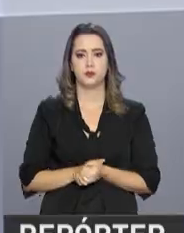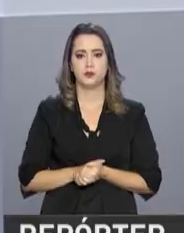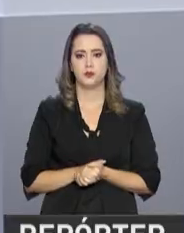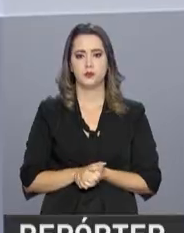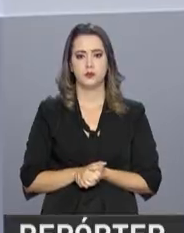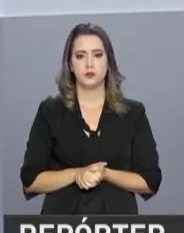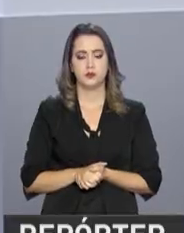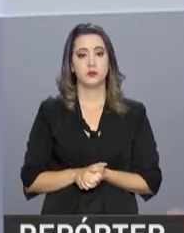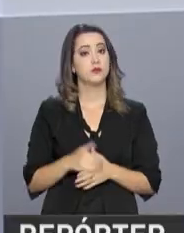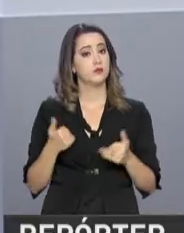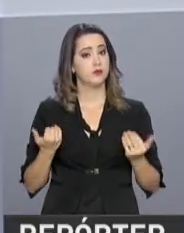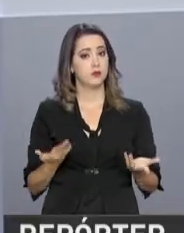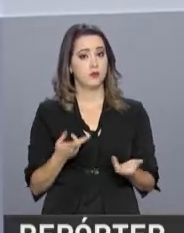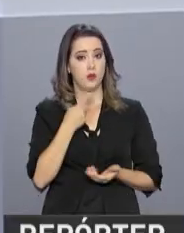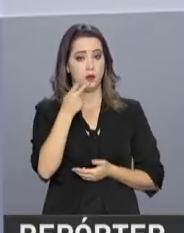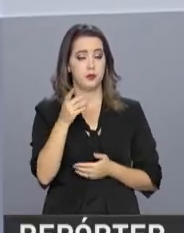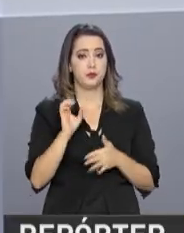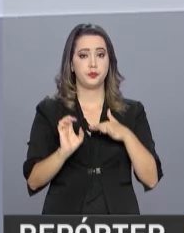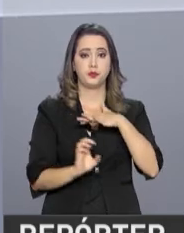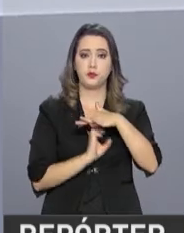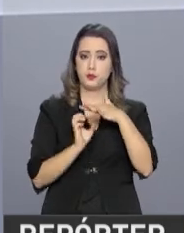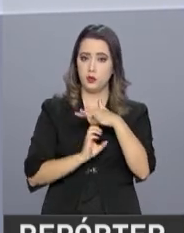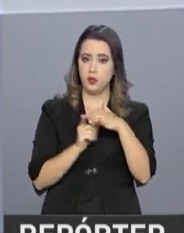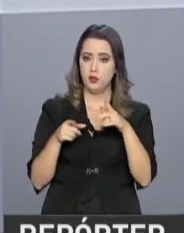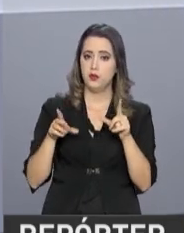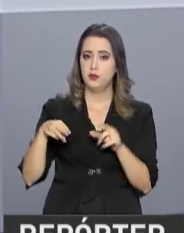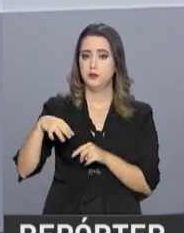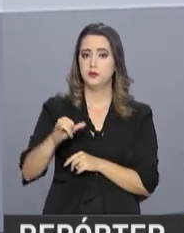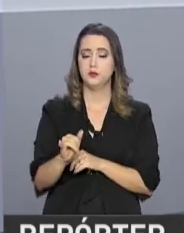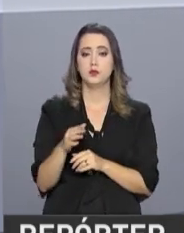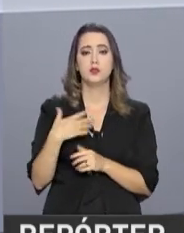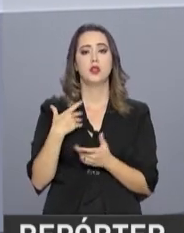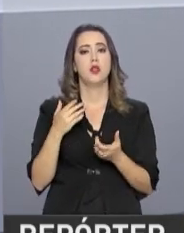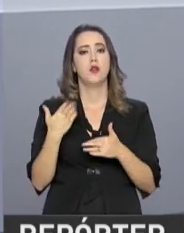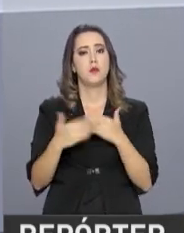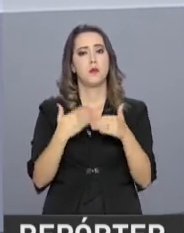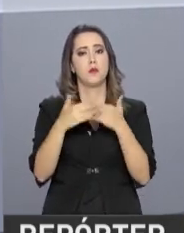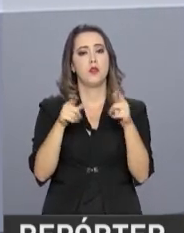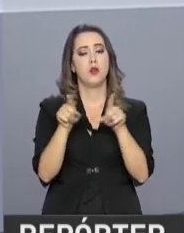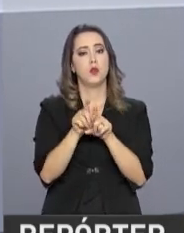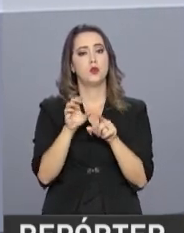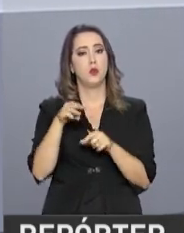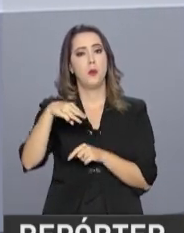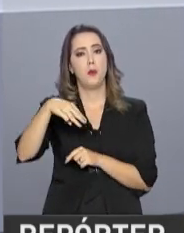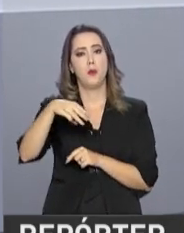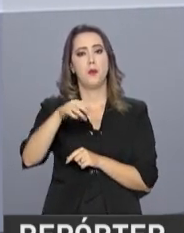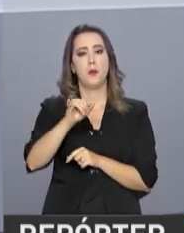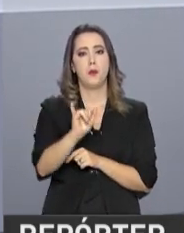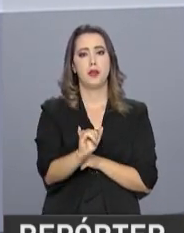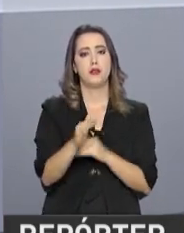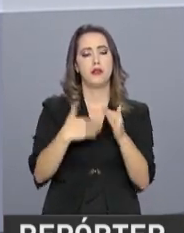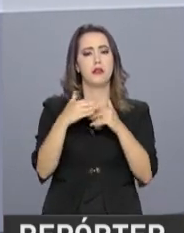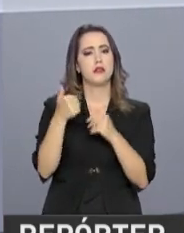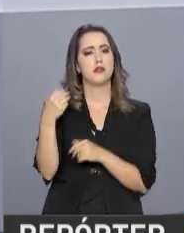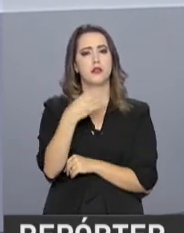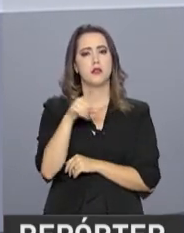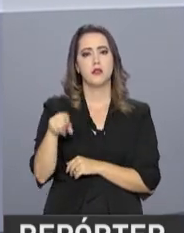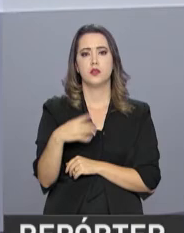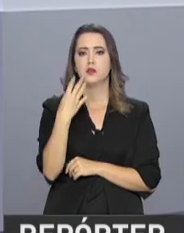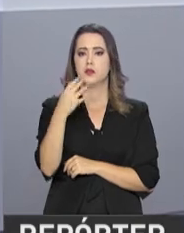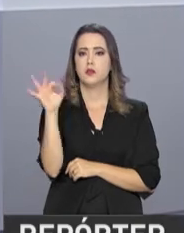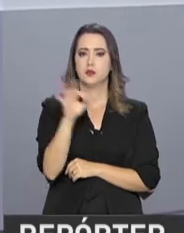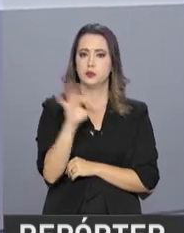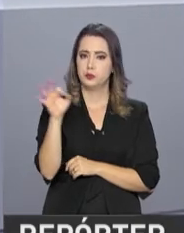bom e por falar em micro e pequenas empresas o número de microempreendedores individuais cresceu 14,4